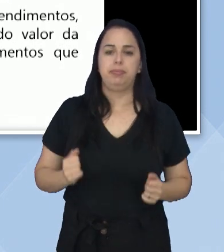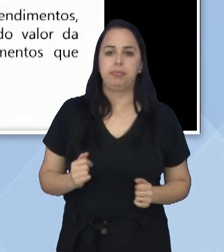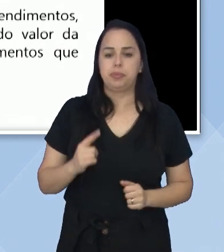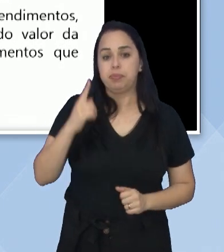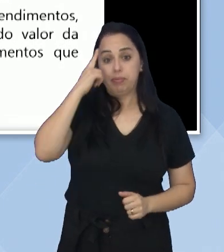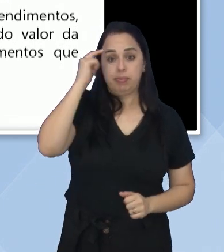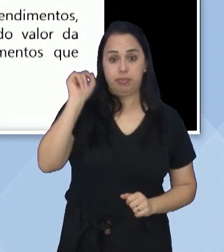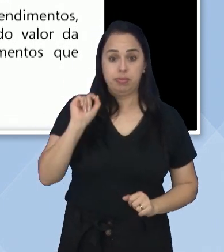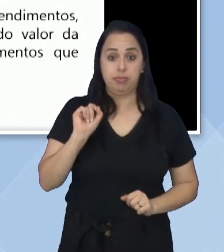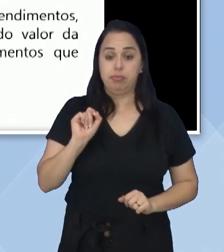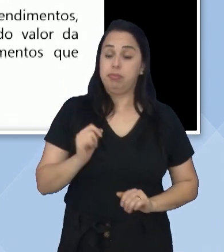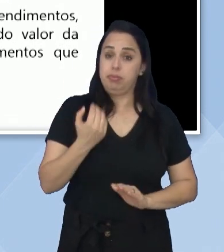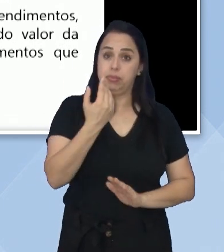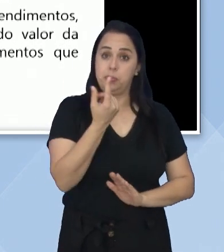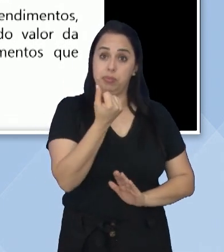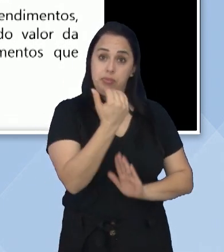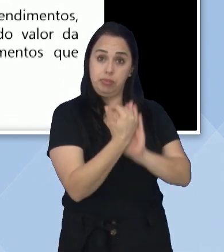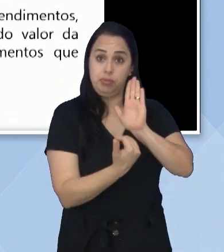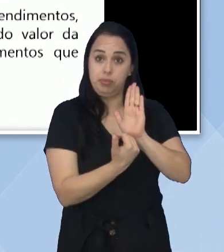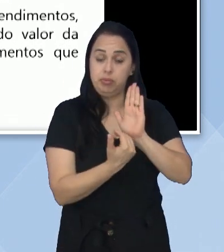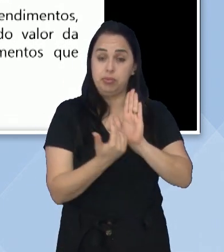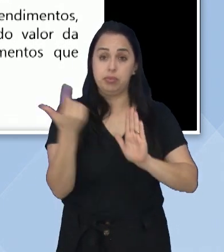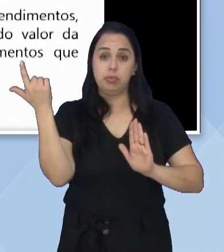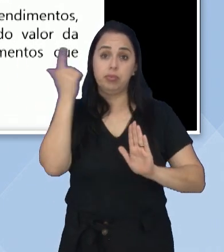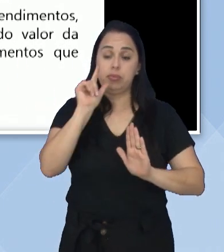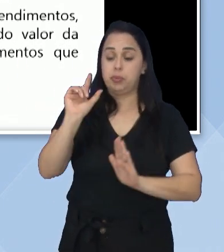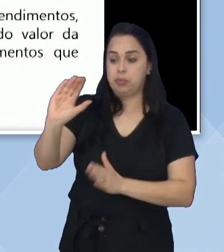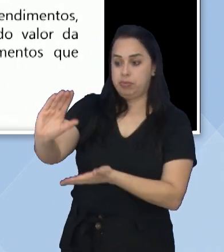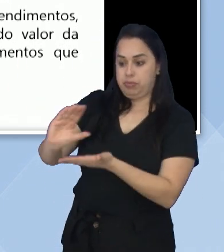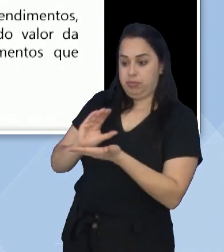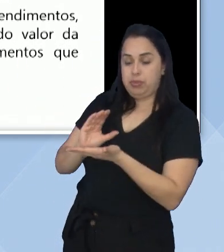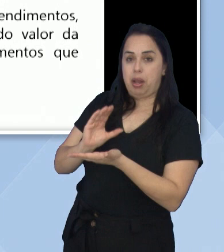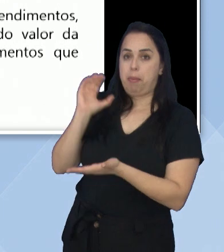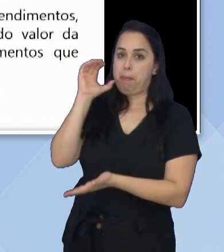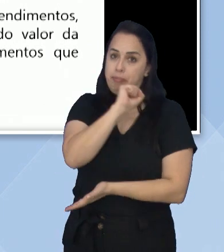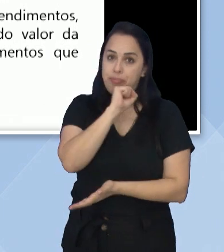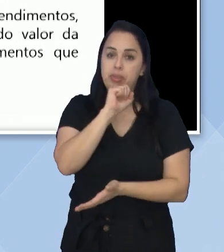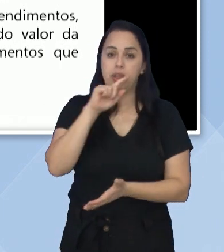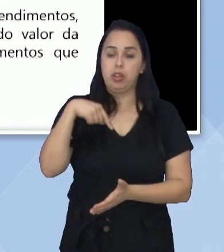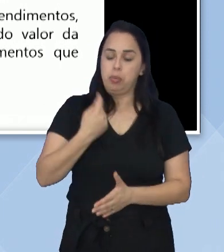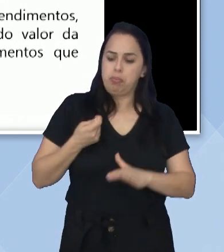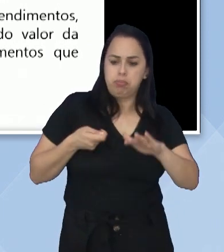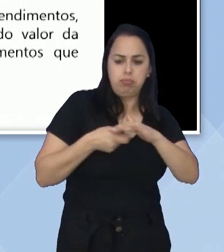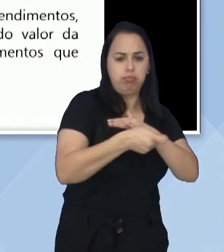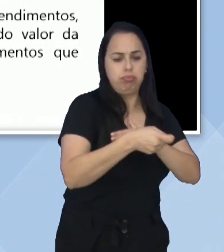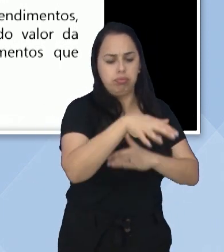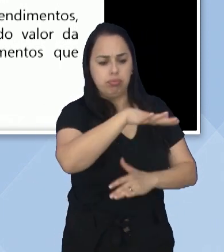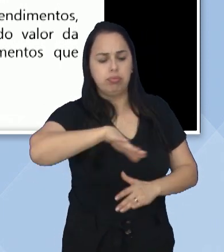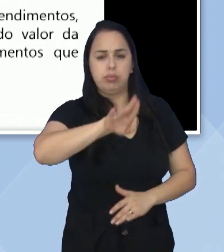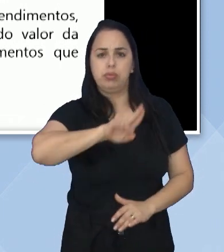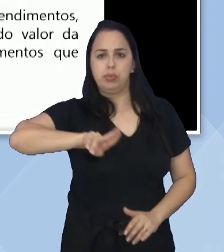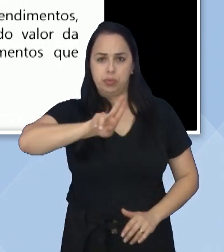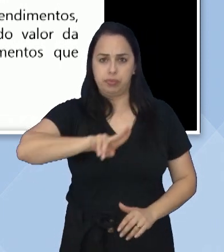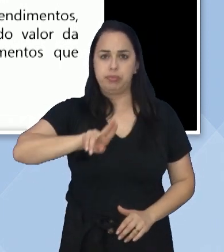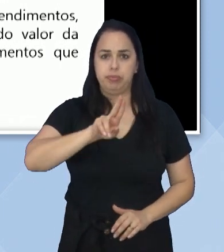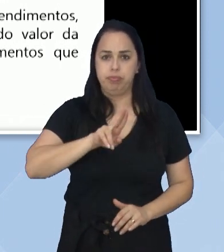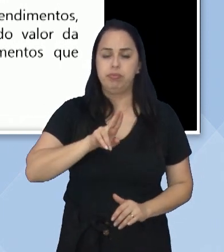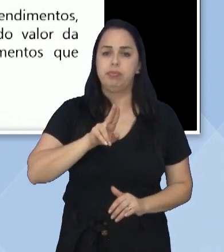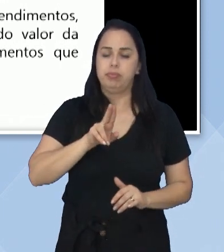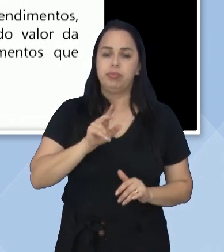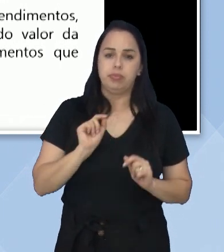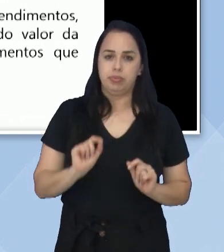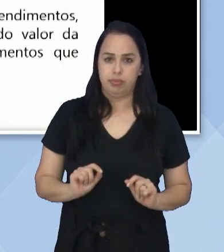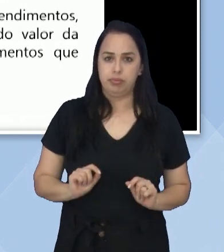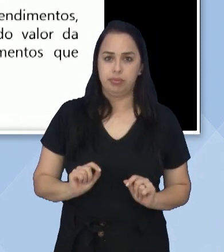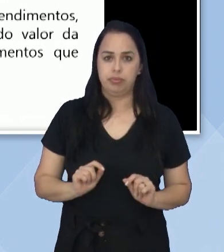aqui é dar o desconto para ter o dinheiro mais rápido para ter o dinheiro mais rápido e a gente realmente poder planejar e fazer o uso desse dessa condição que é